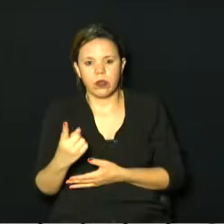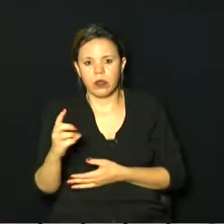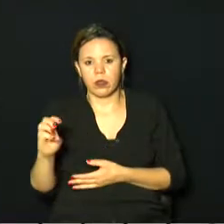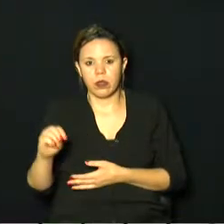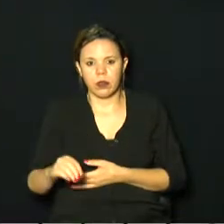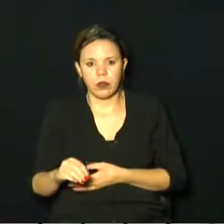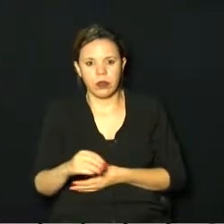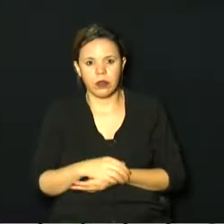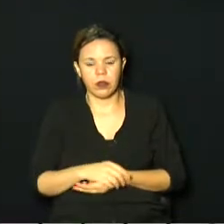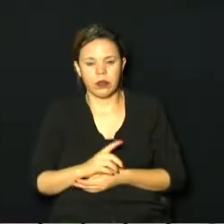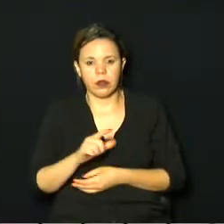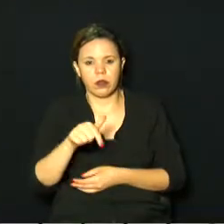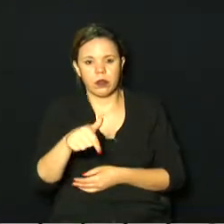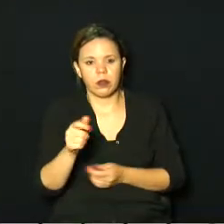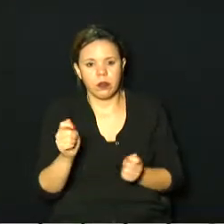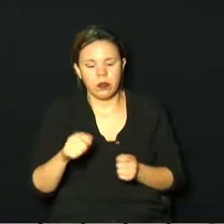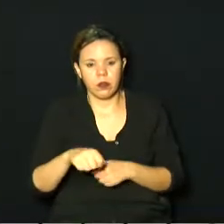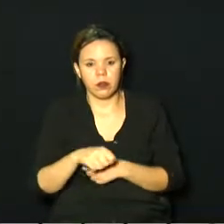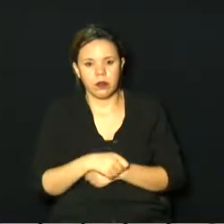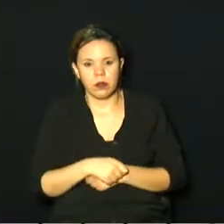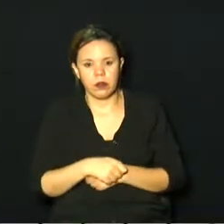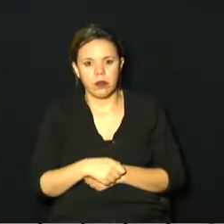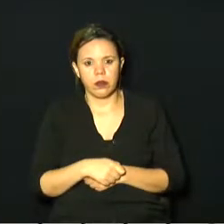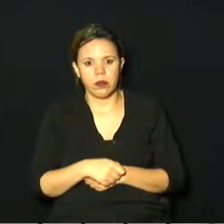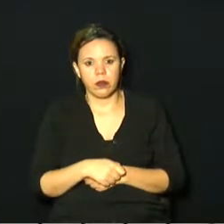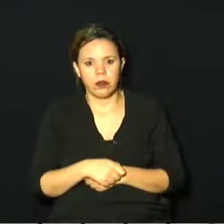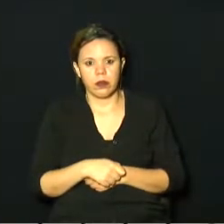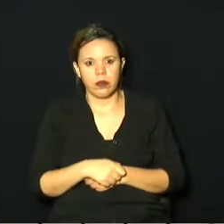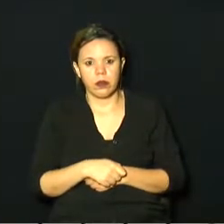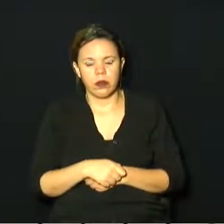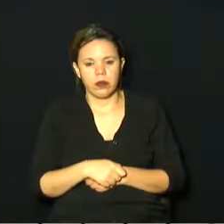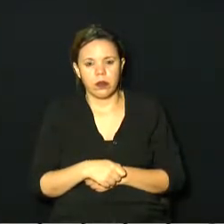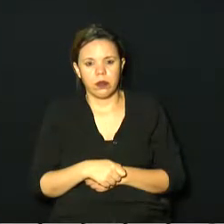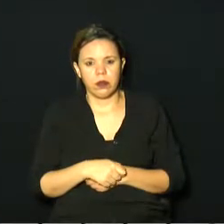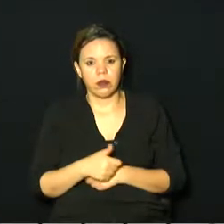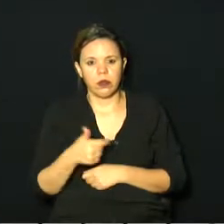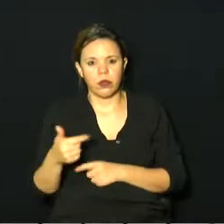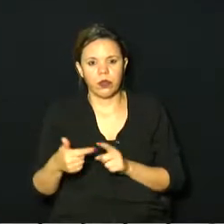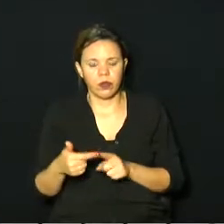minutos, depois a gente pode, numa